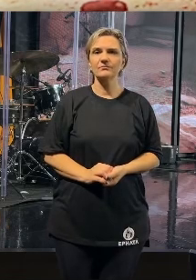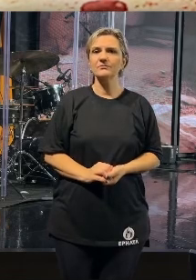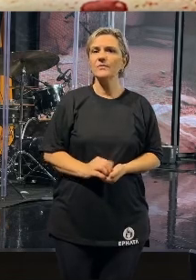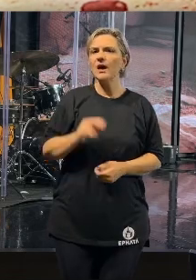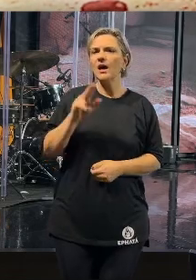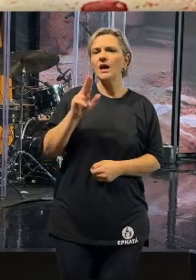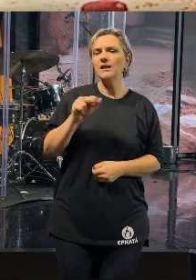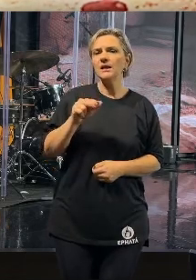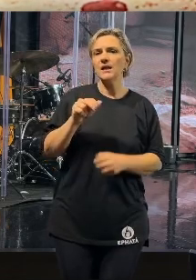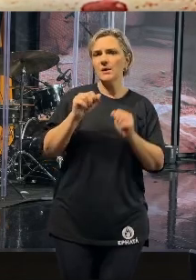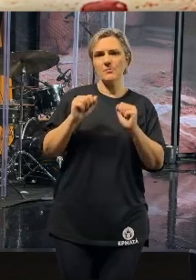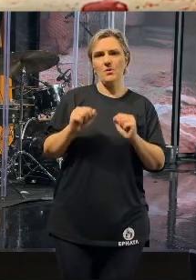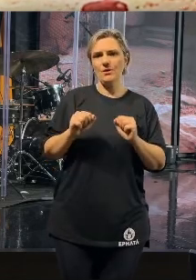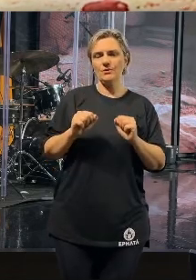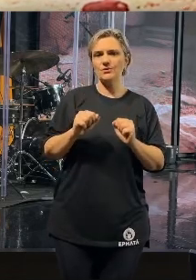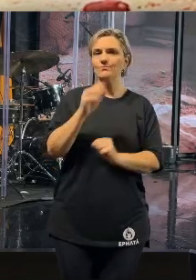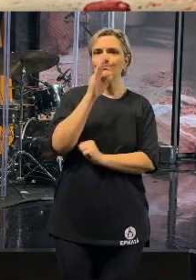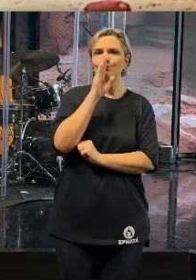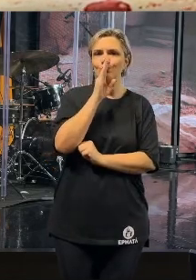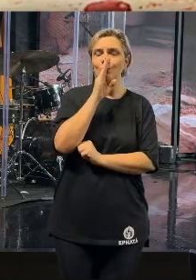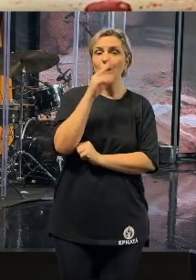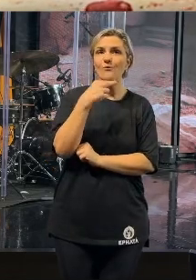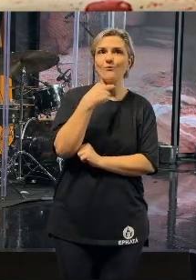Ninguém pode calar a voz de um adorador.